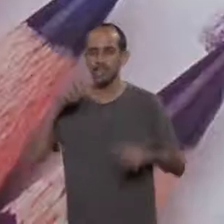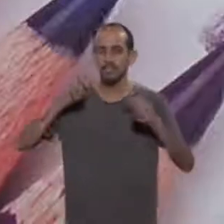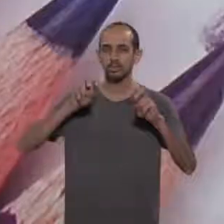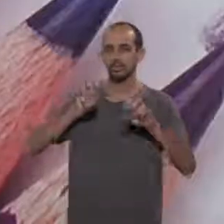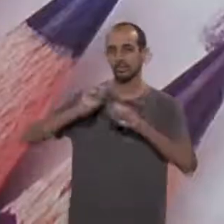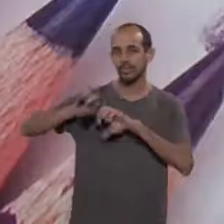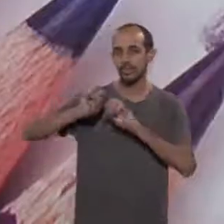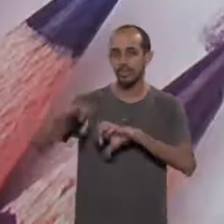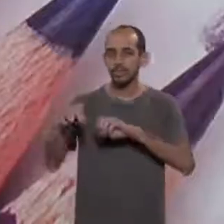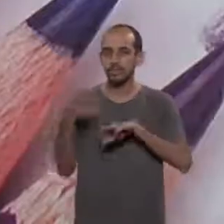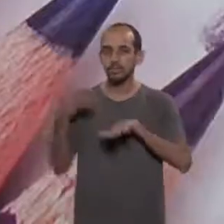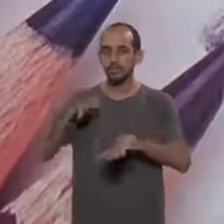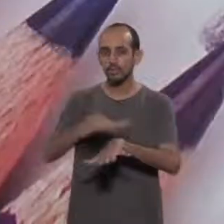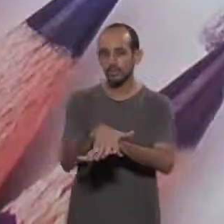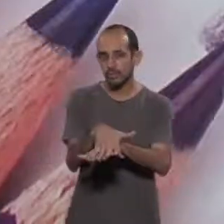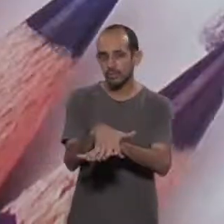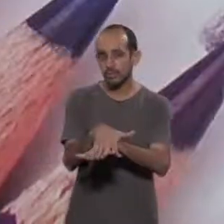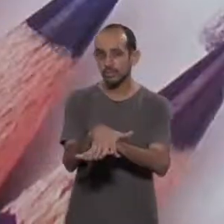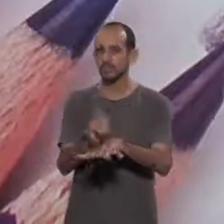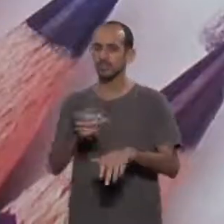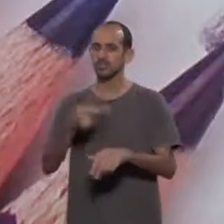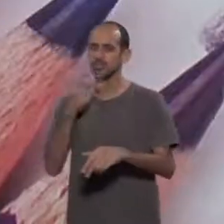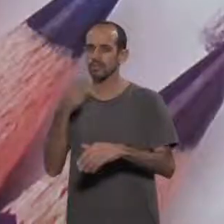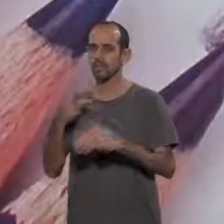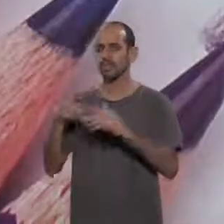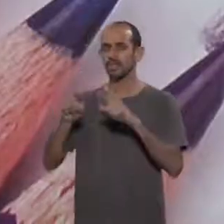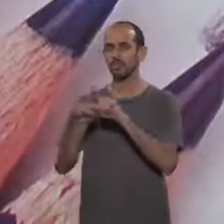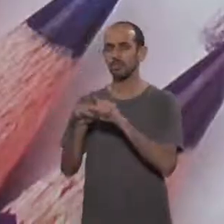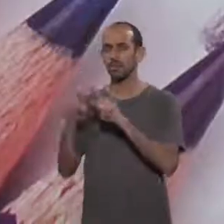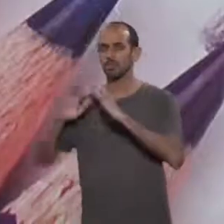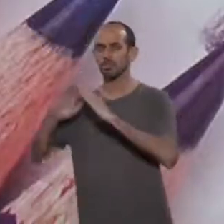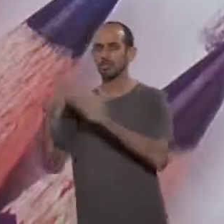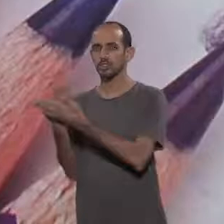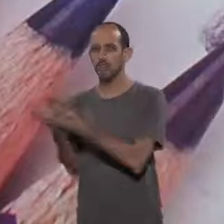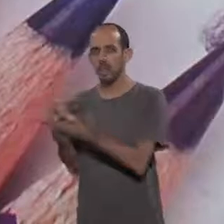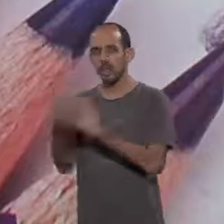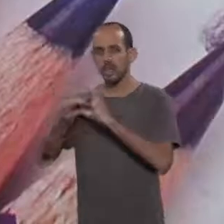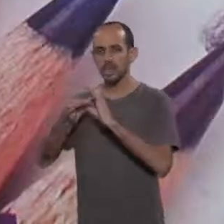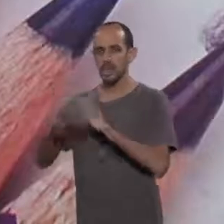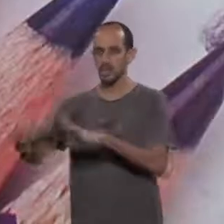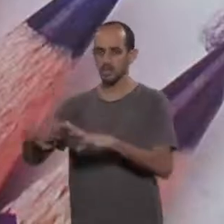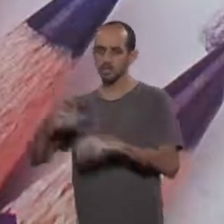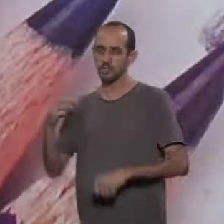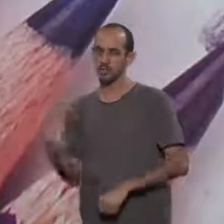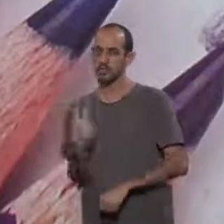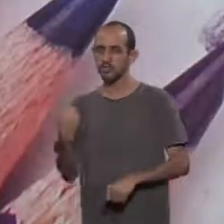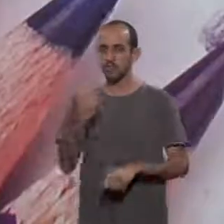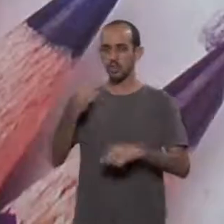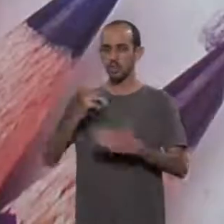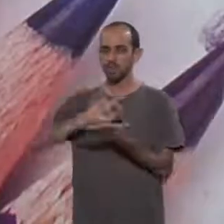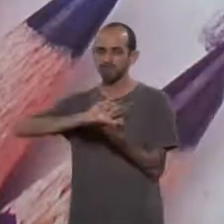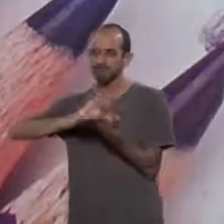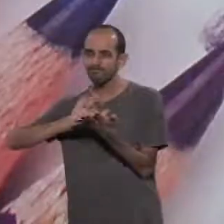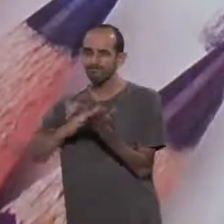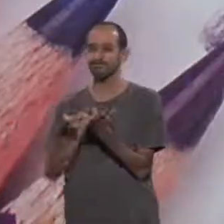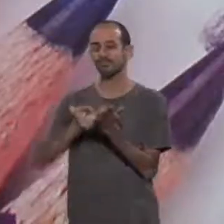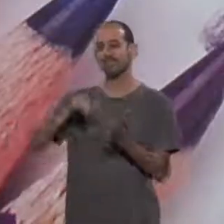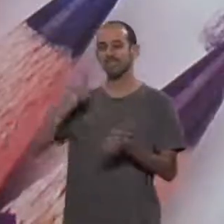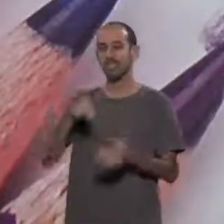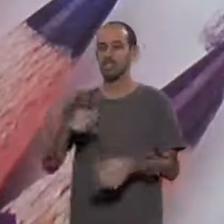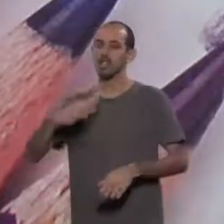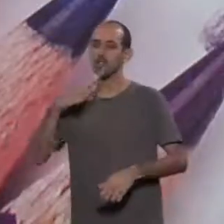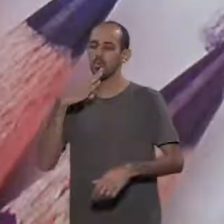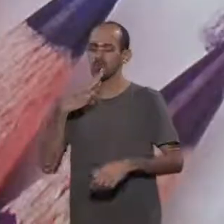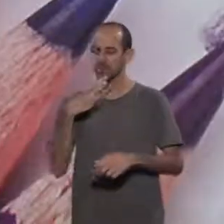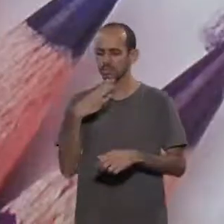falamos em educação inclusiva, estamos falando de uma escola democrática, um ambiente onde o valor das diferenças é